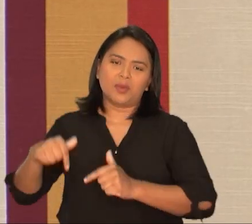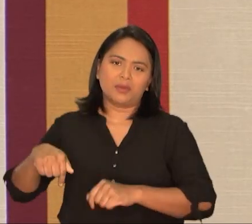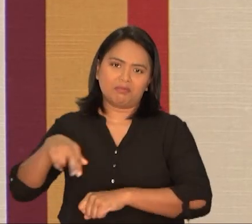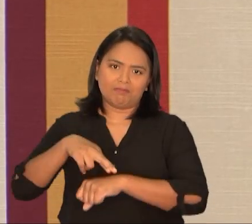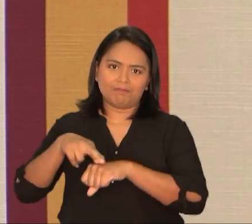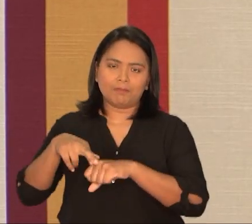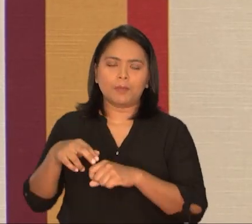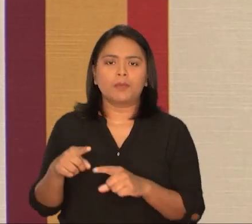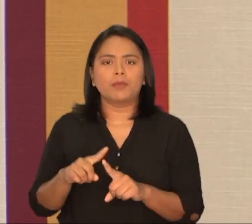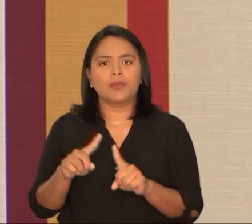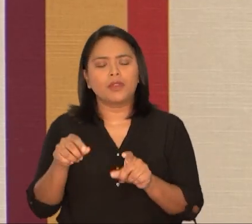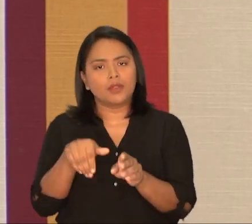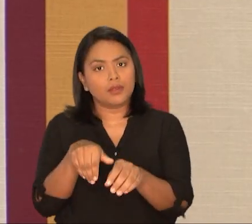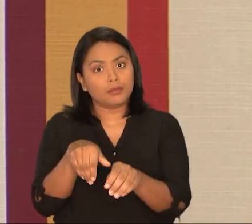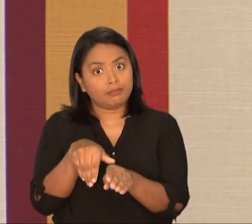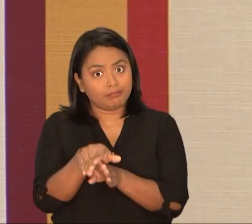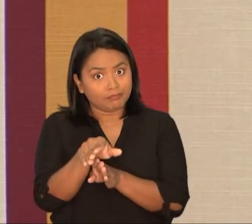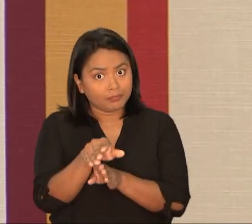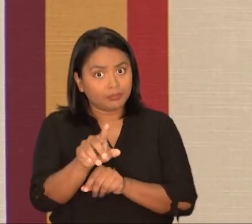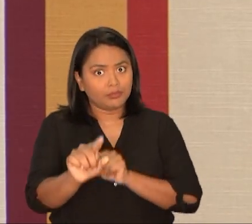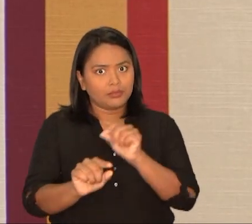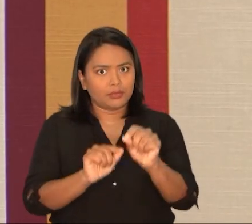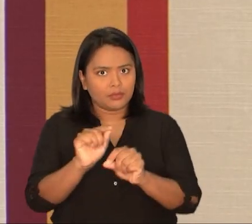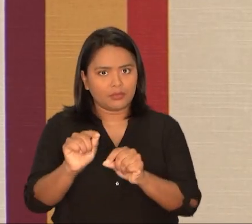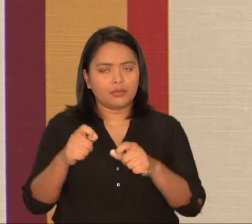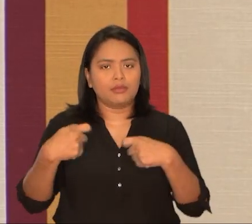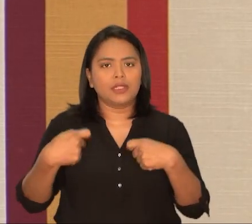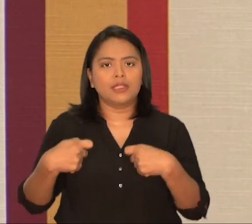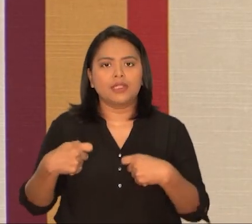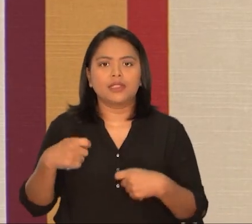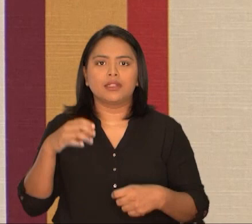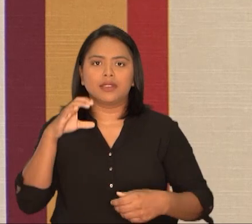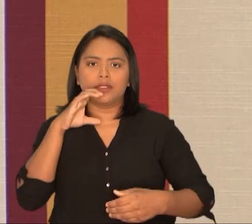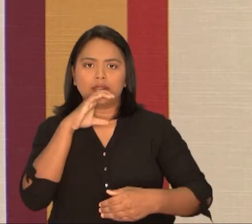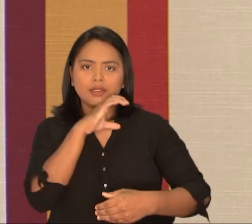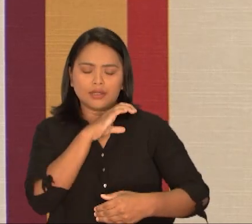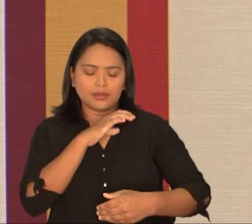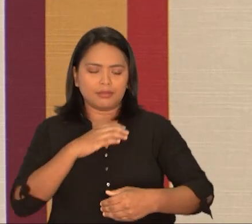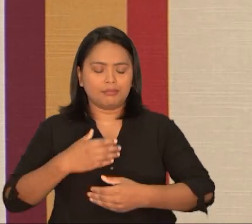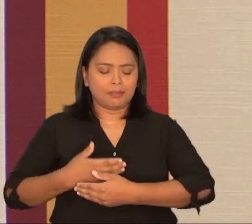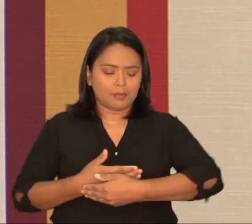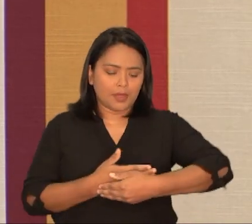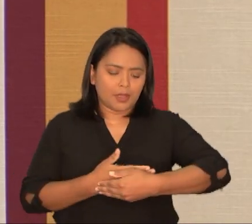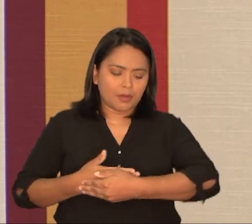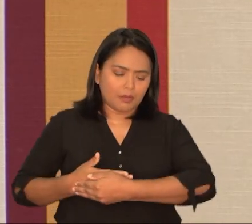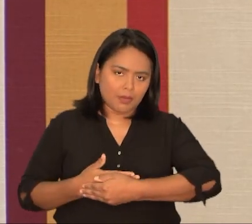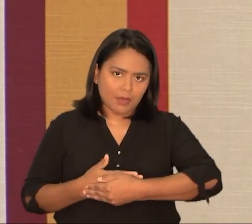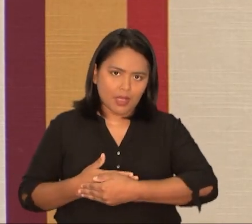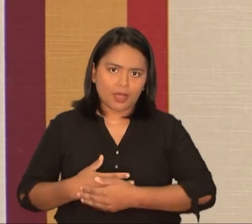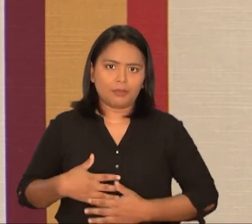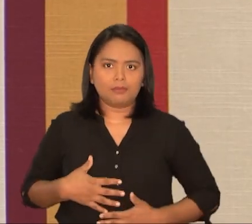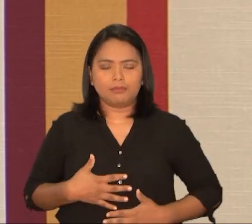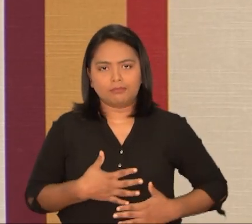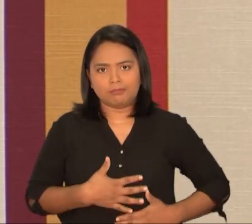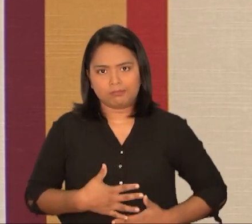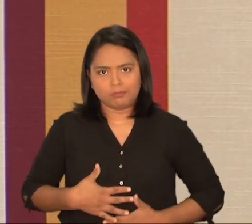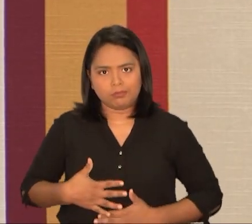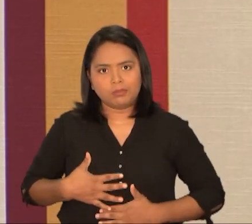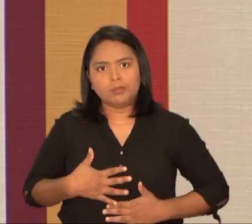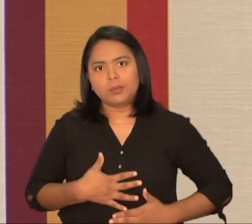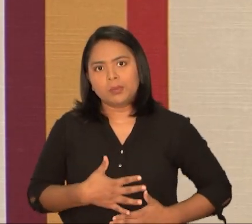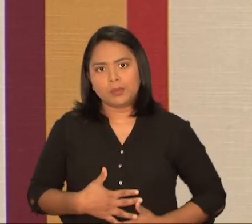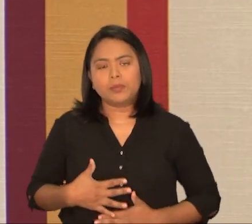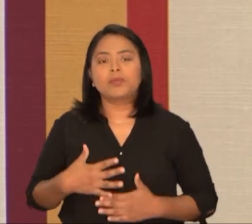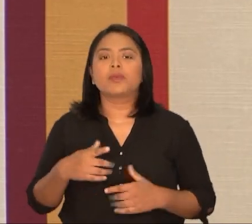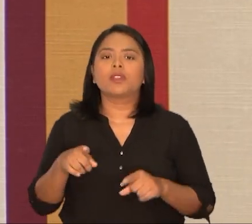O que a gente recomenda no caso das cólicas? Aquecer a barriguinha do bebê, né? O calor ajuda aí a relaxar essa musculatura que está em contração no momento